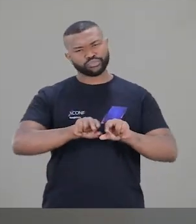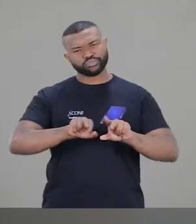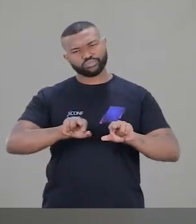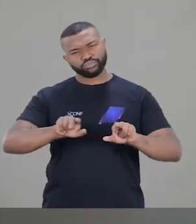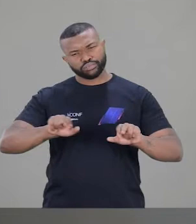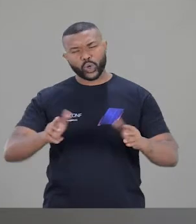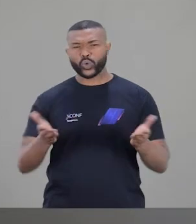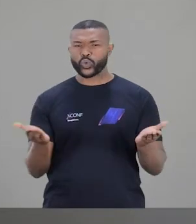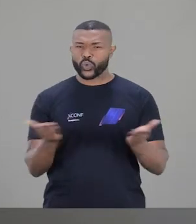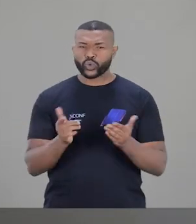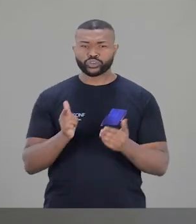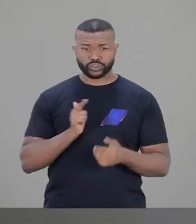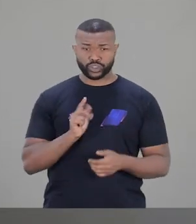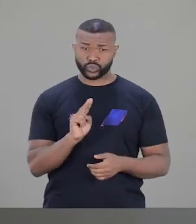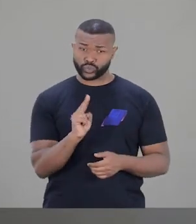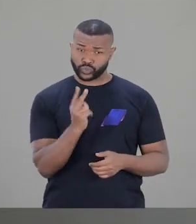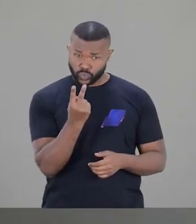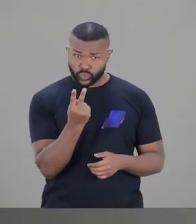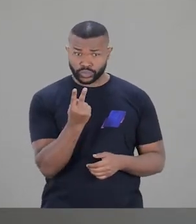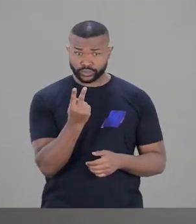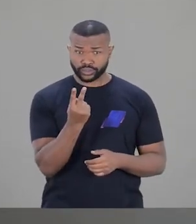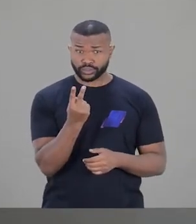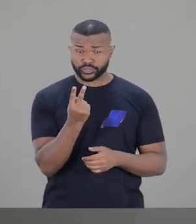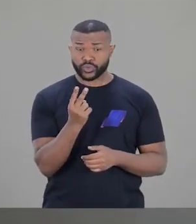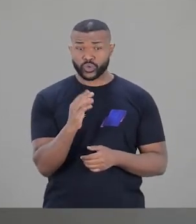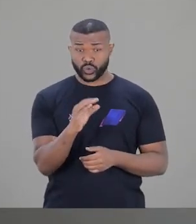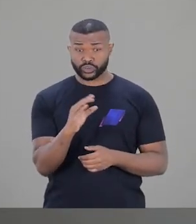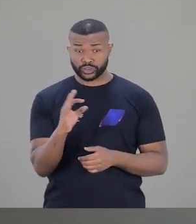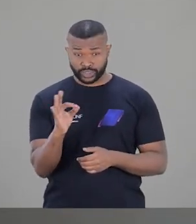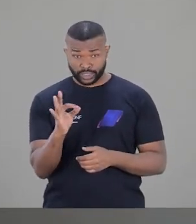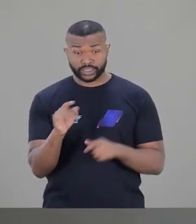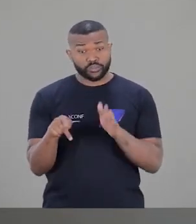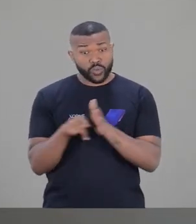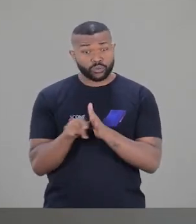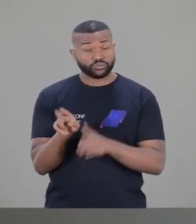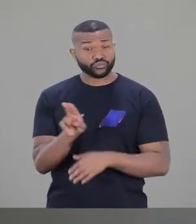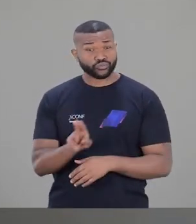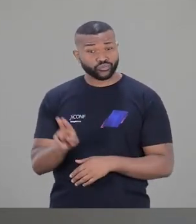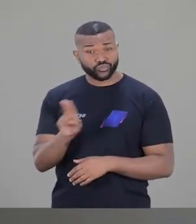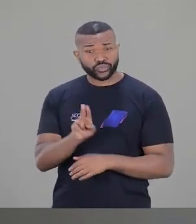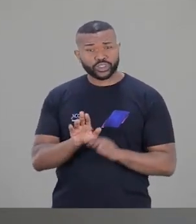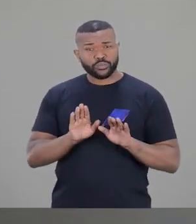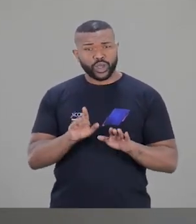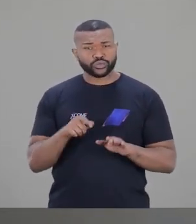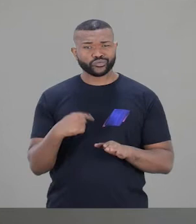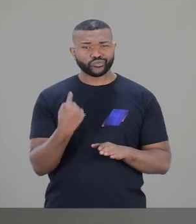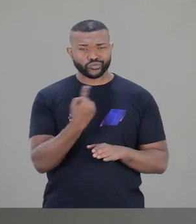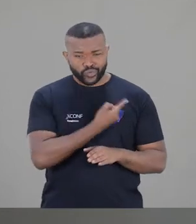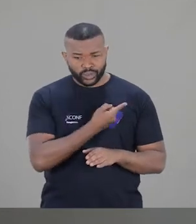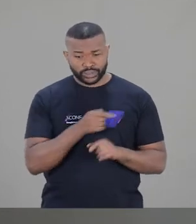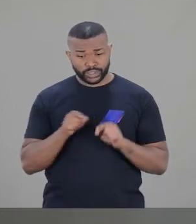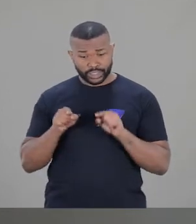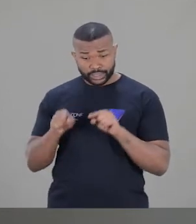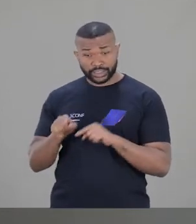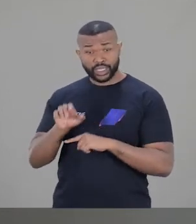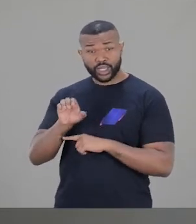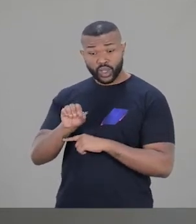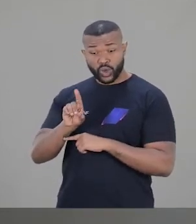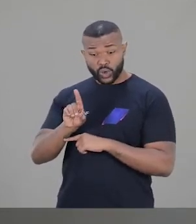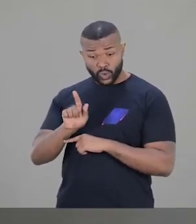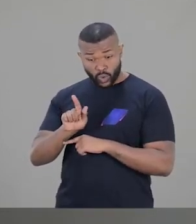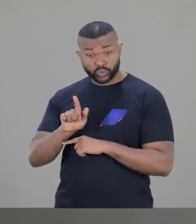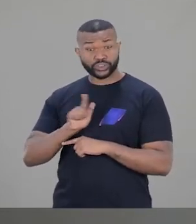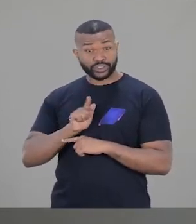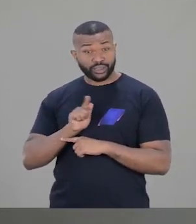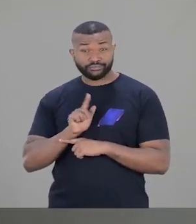tem 2 apps, 2 code bases para as aplicações, porém a gente extrai dessas code